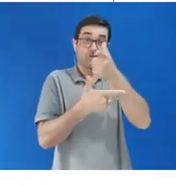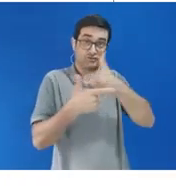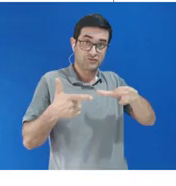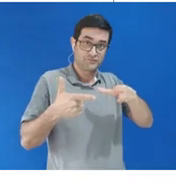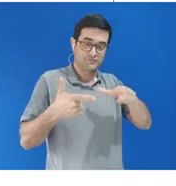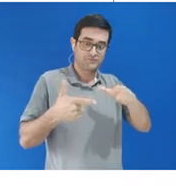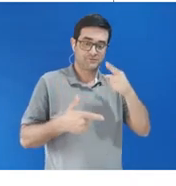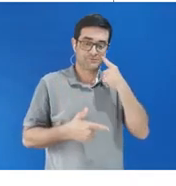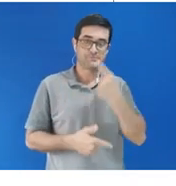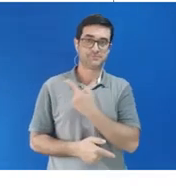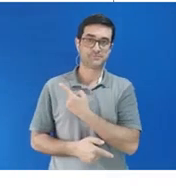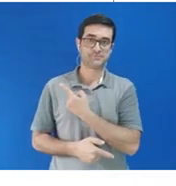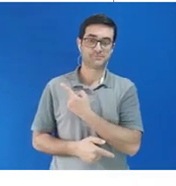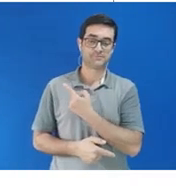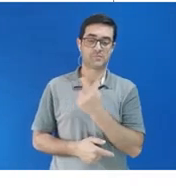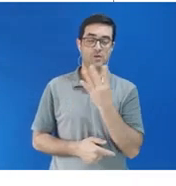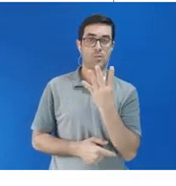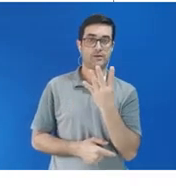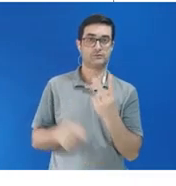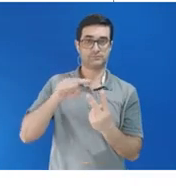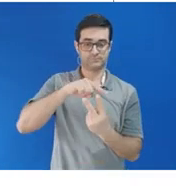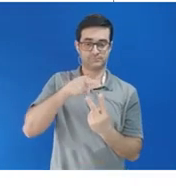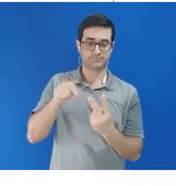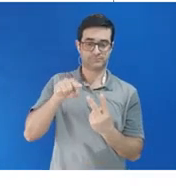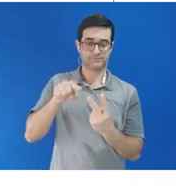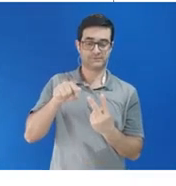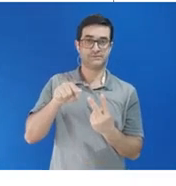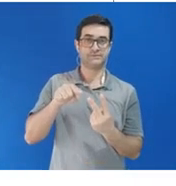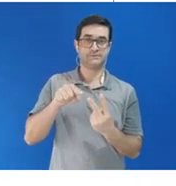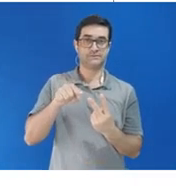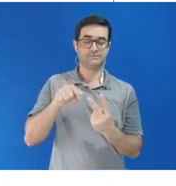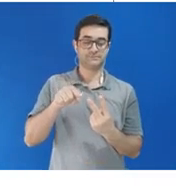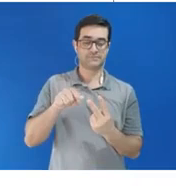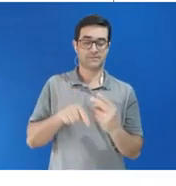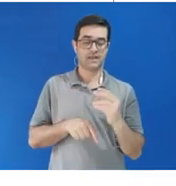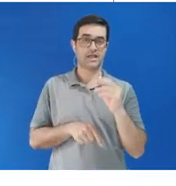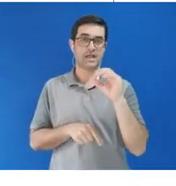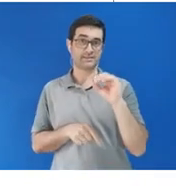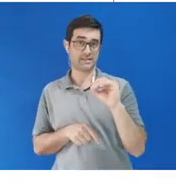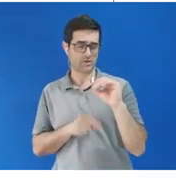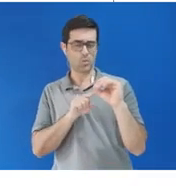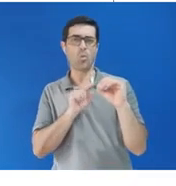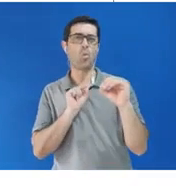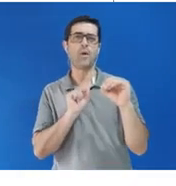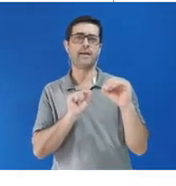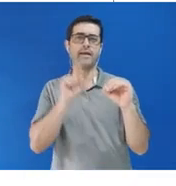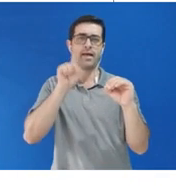divididos por 4π epsilon zero. O que é epsilon zero? É a permissividade no